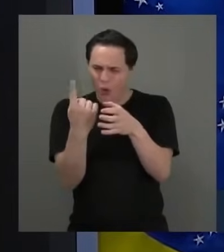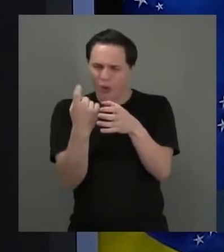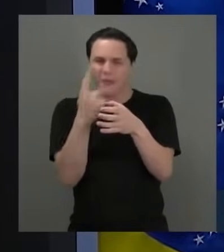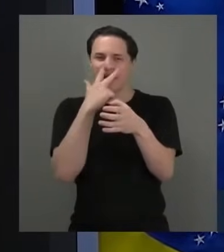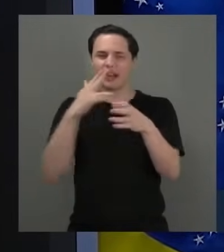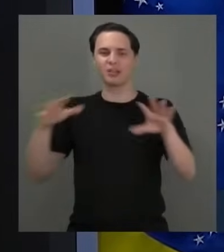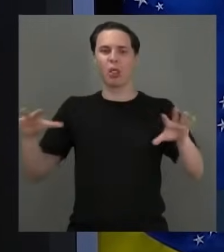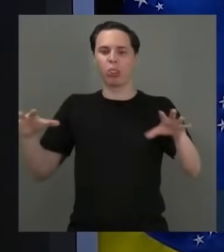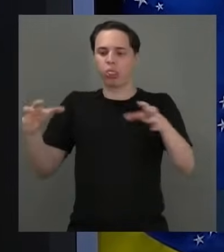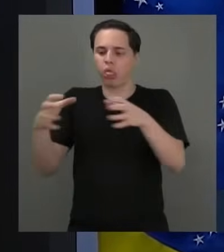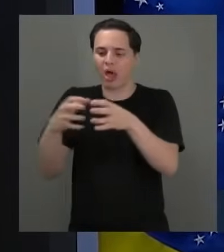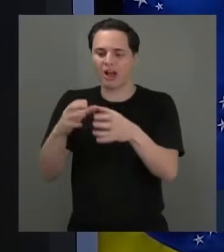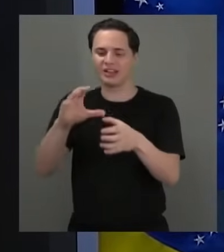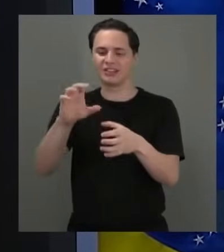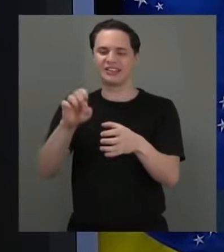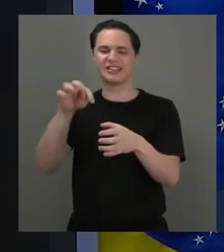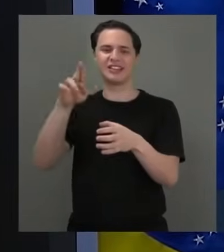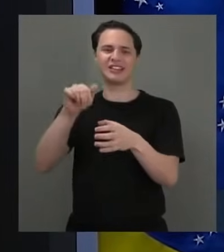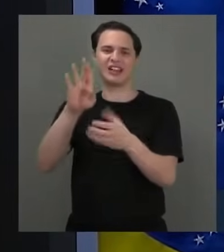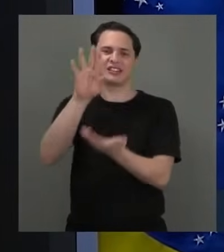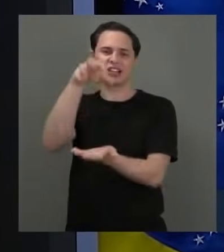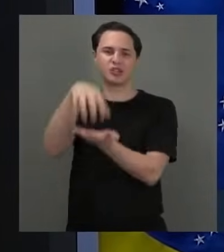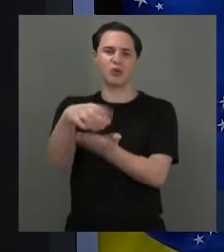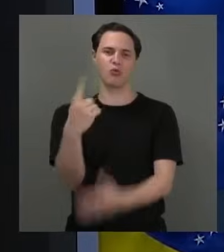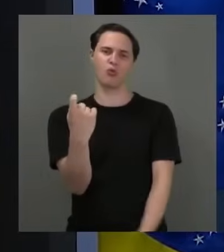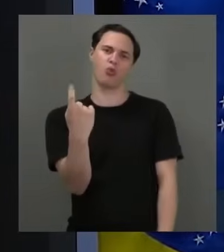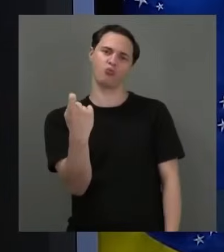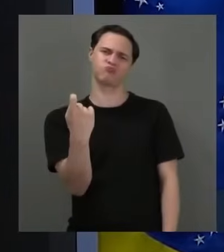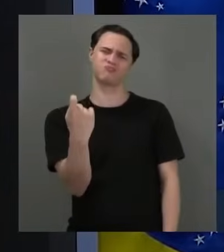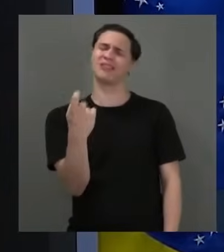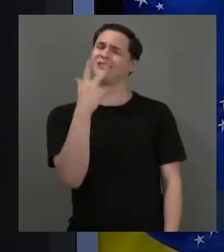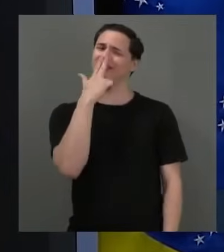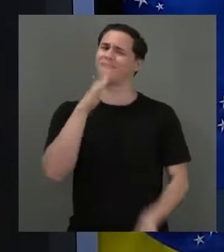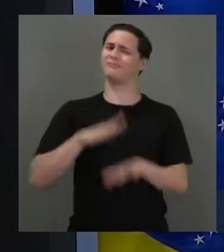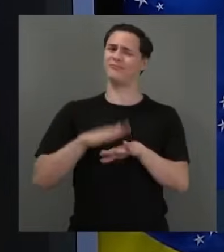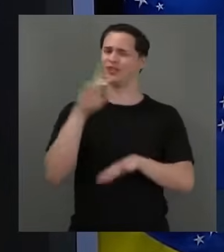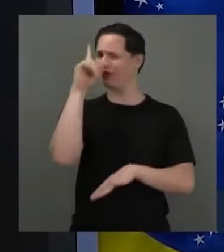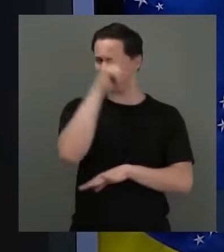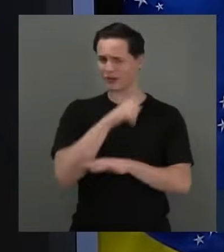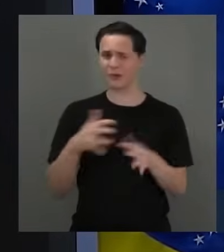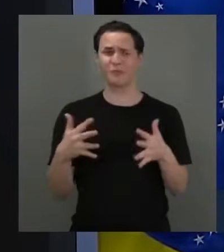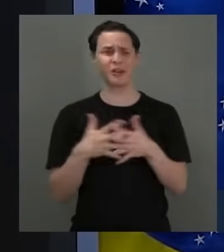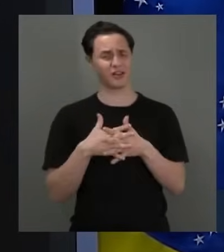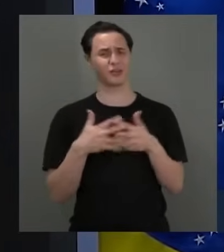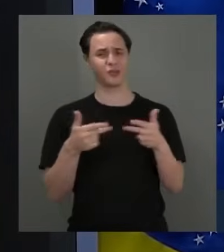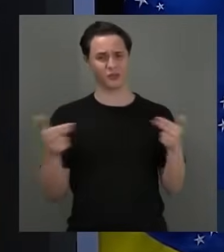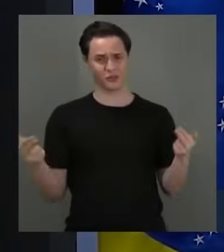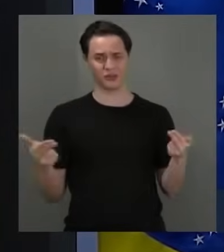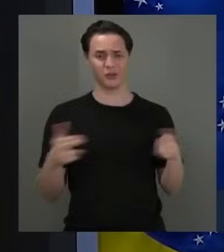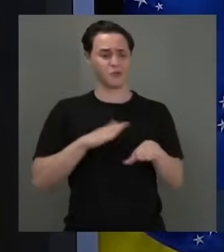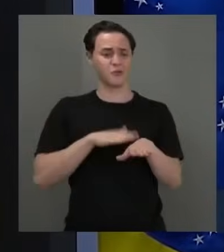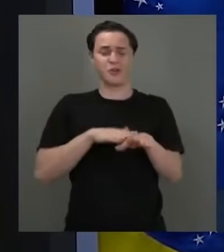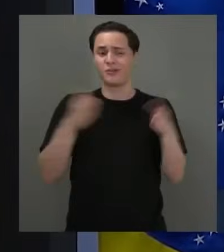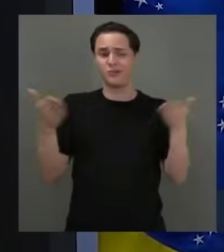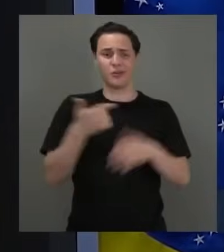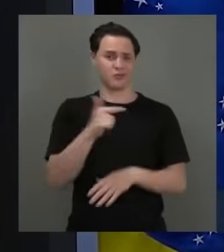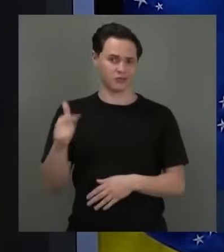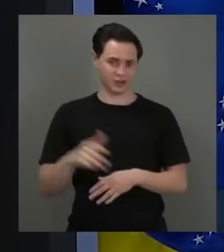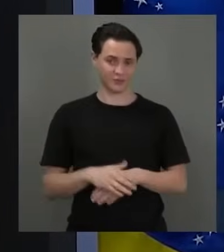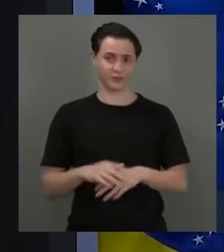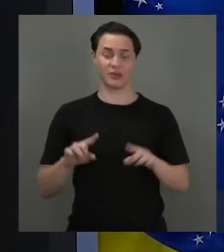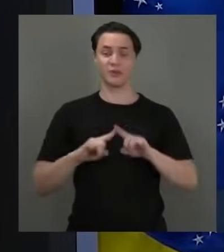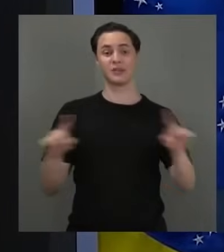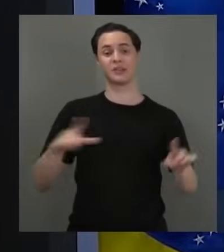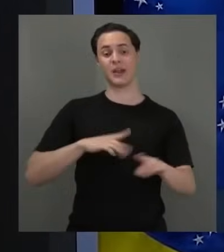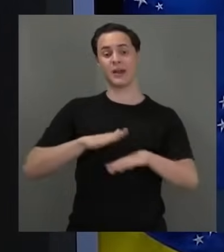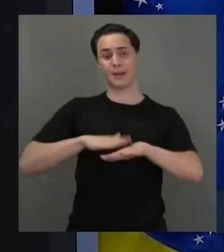em termos de leis complementares para que a gente tenha mais clareza com relação a essa reforma. No momento a gente não tem isso, mas teria capacidade